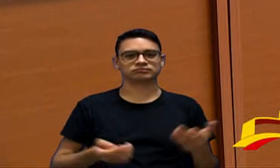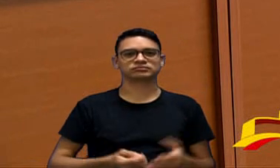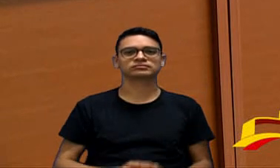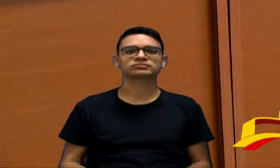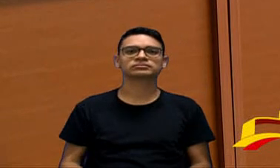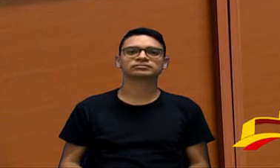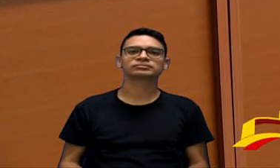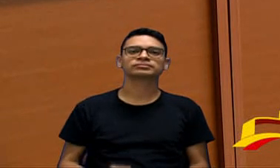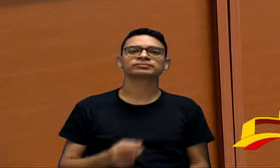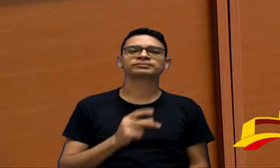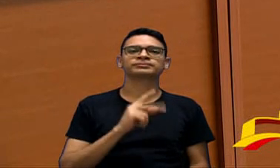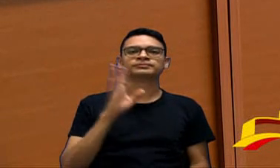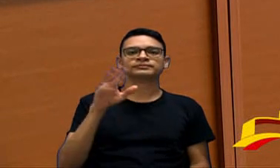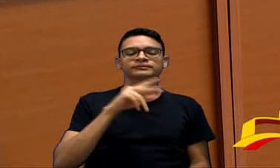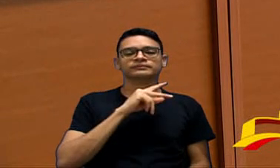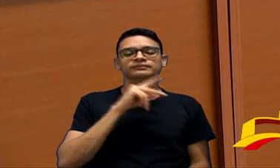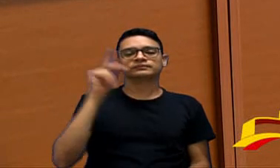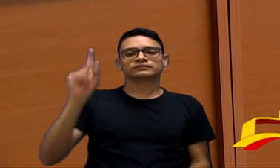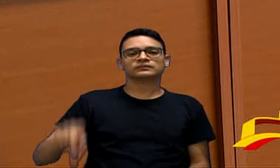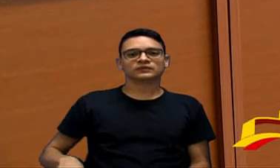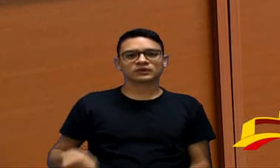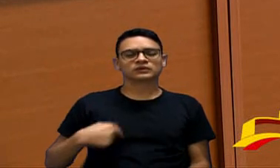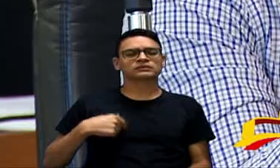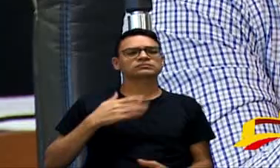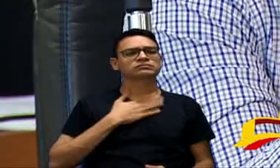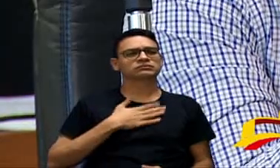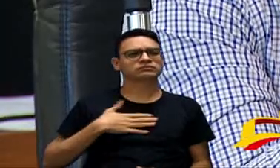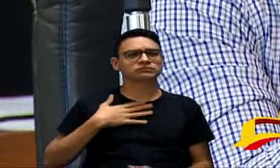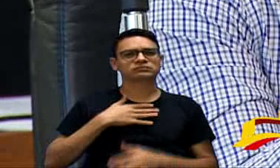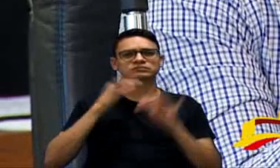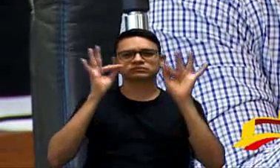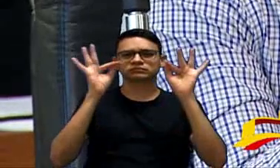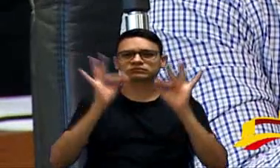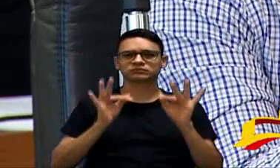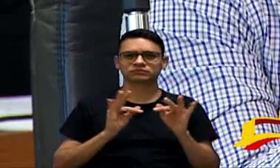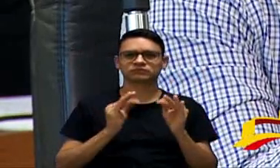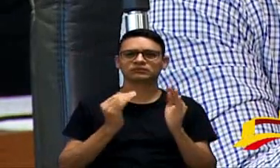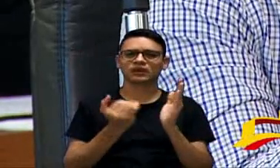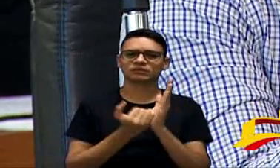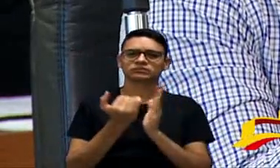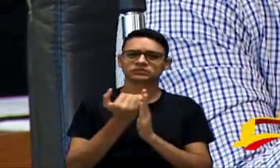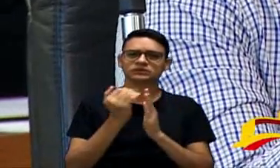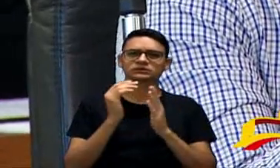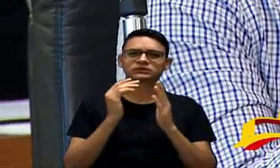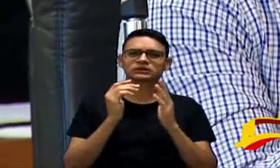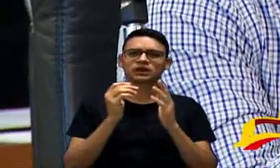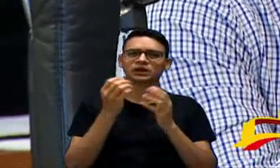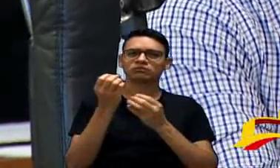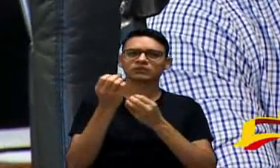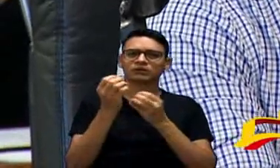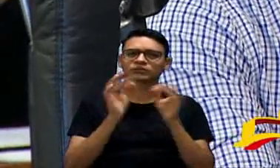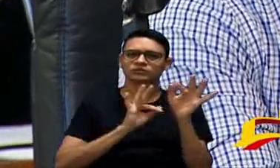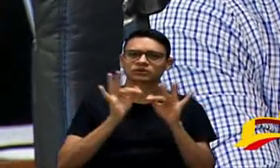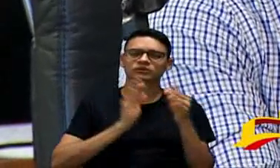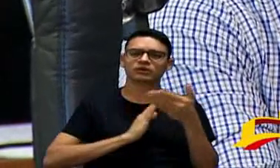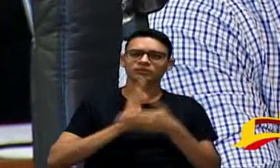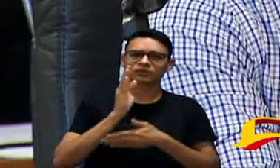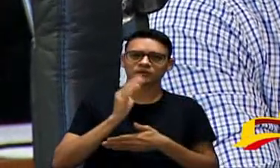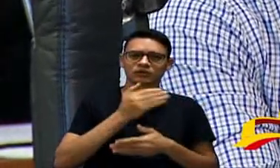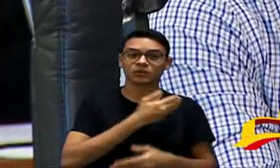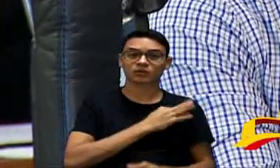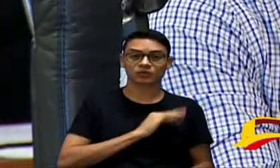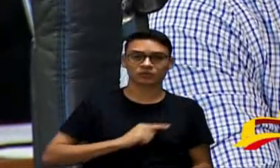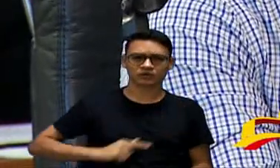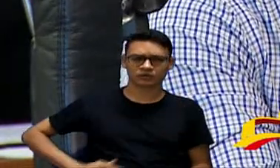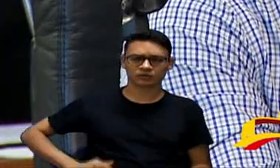Senhor presidente, muito feliz em aprovar esse projeto. O nosso futuro governador, Tarcísio, um grande